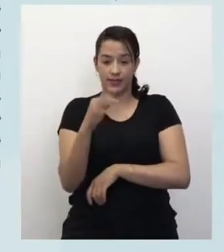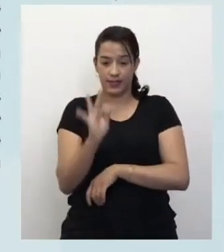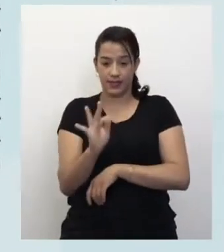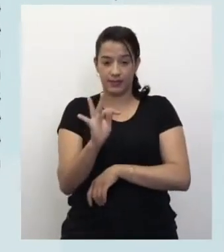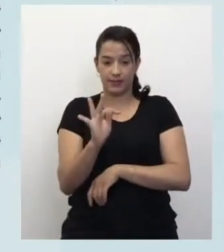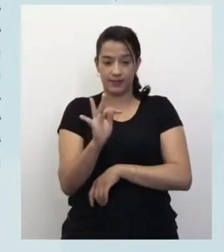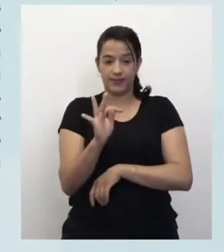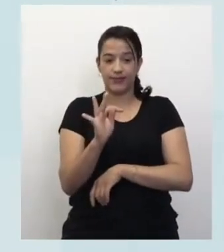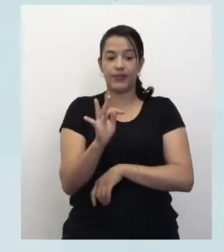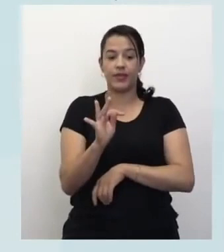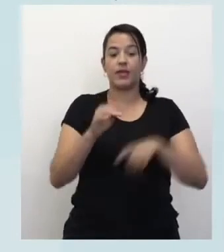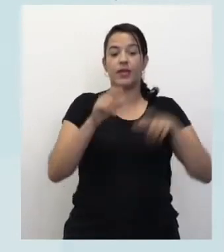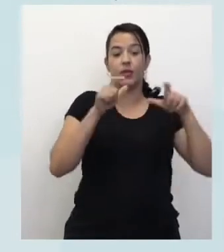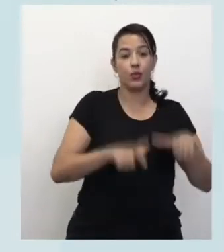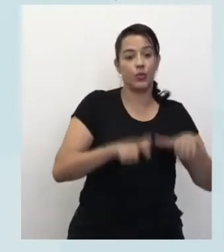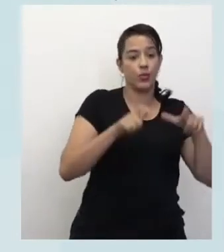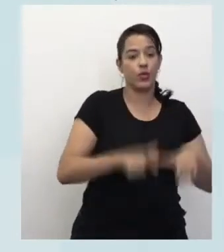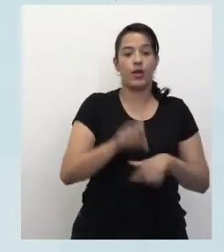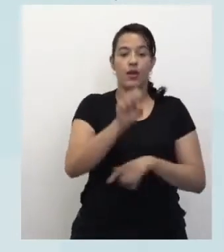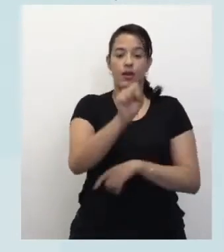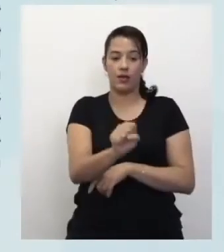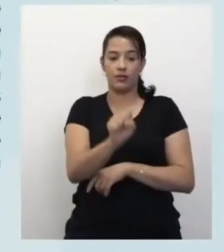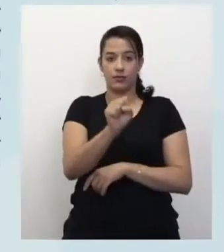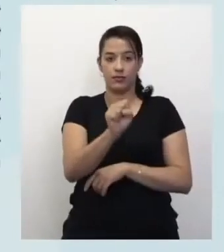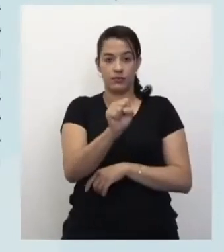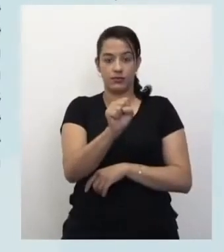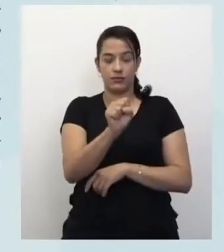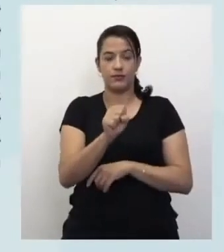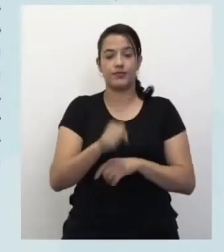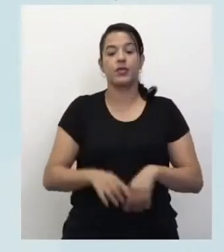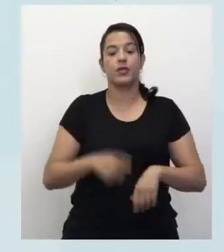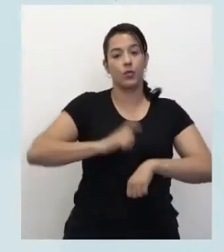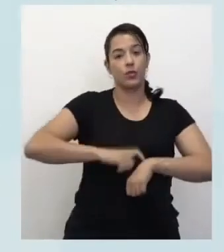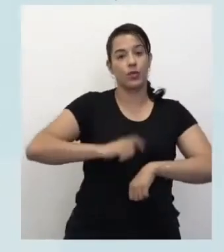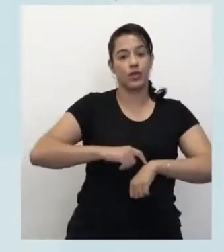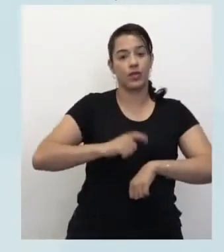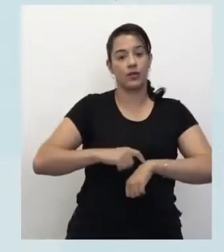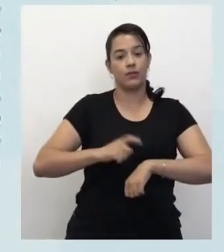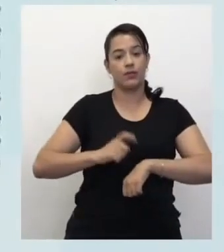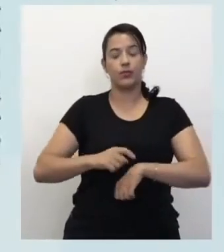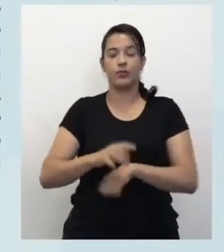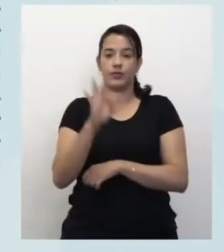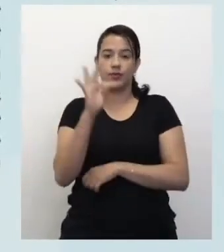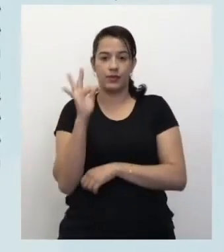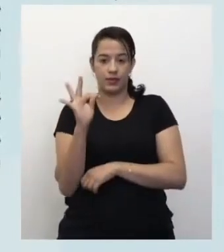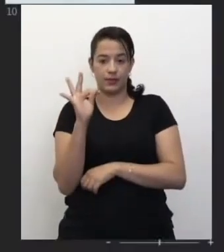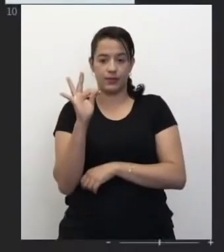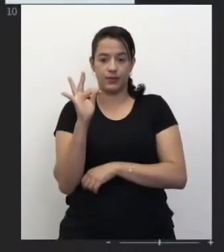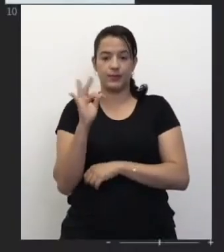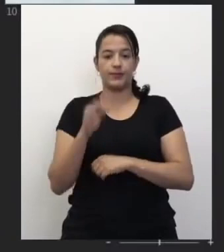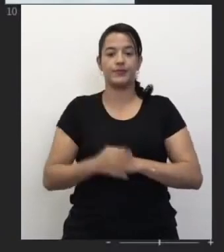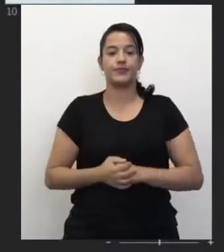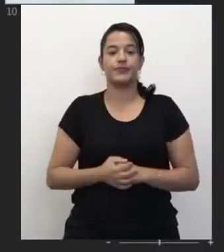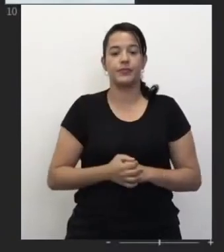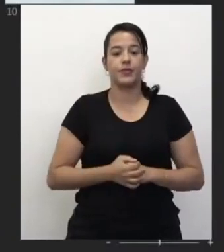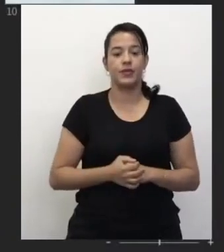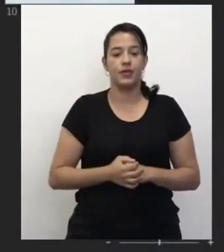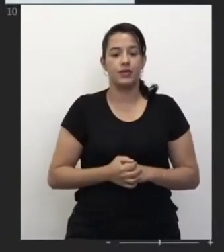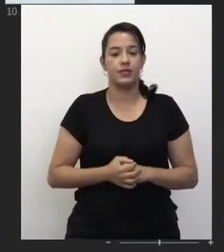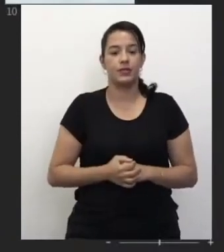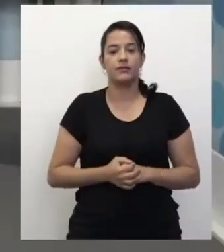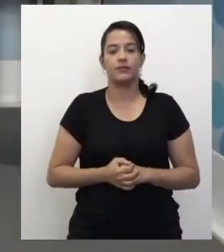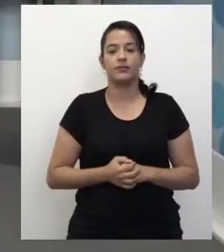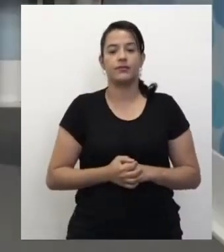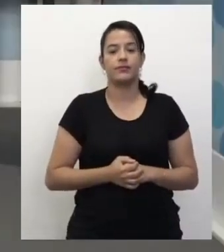Importante guardar essas informações, tá? O tempo aí chamamos de T. Deixa eu pegar a caneta, né? O tempo,